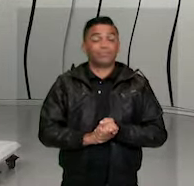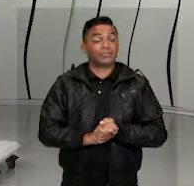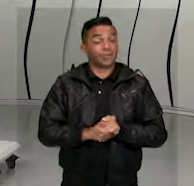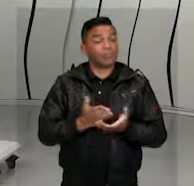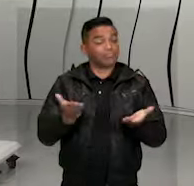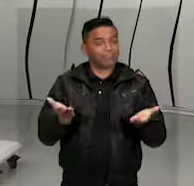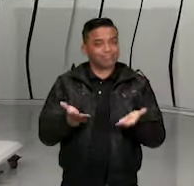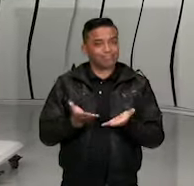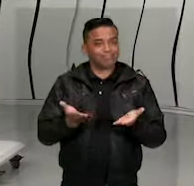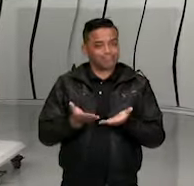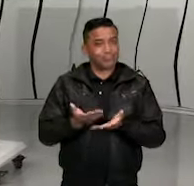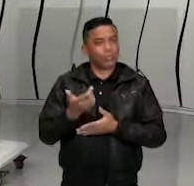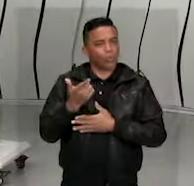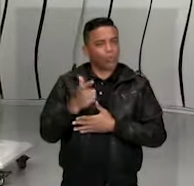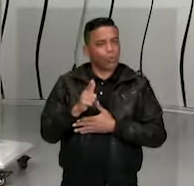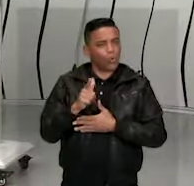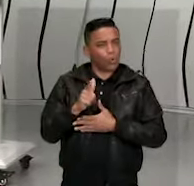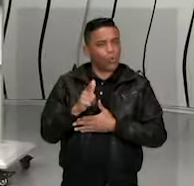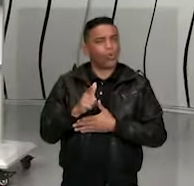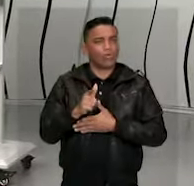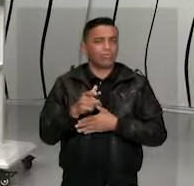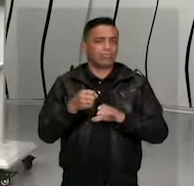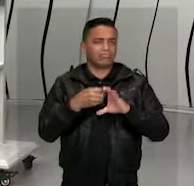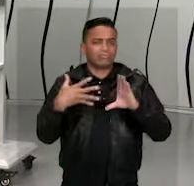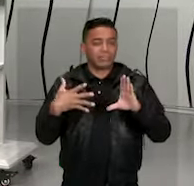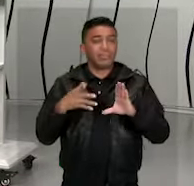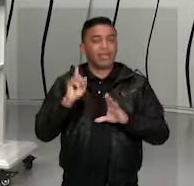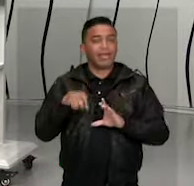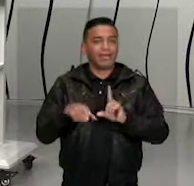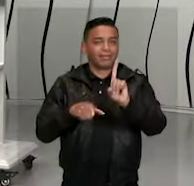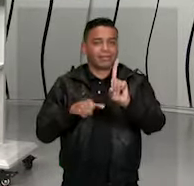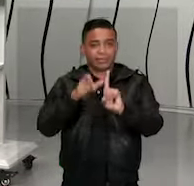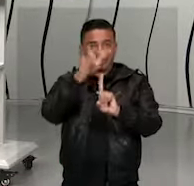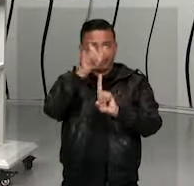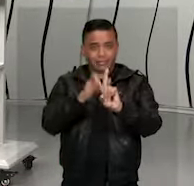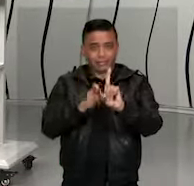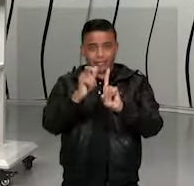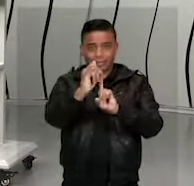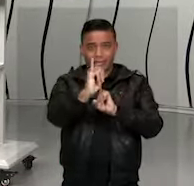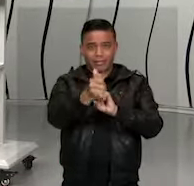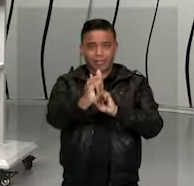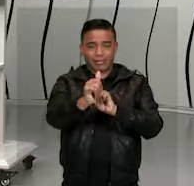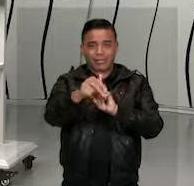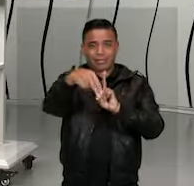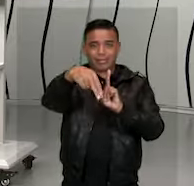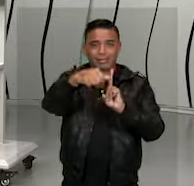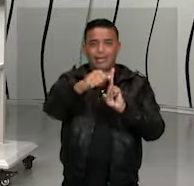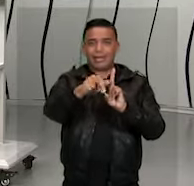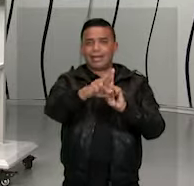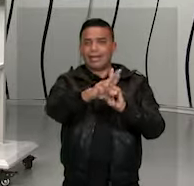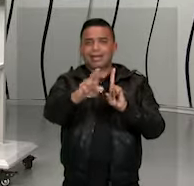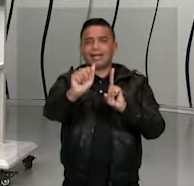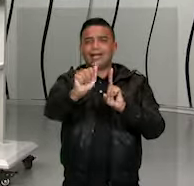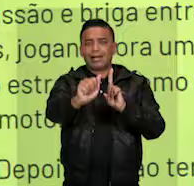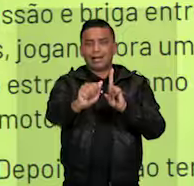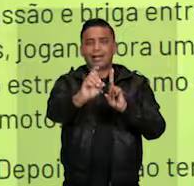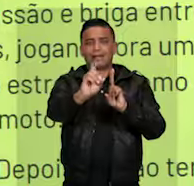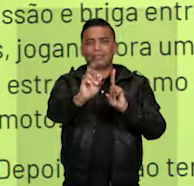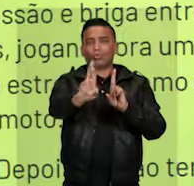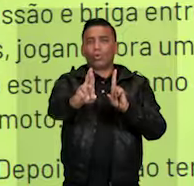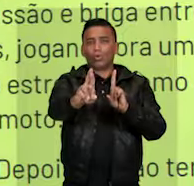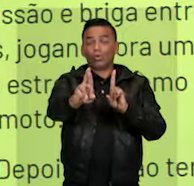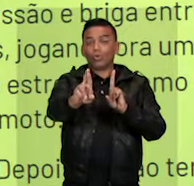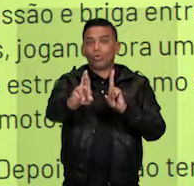Agora, vocês têm outro recurso, que é o narrador. O narrador, que eu disse que é a figura criada pelo autor, ele